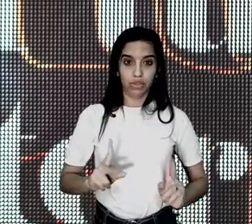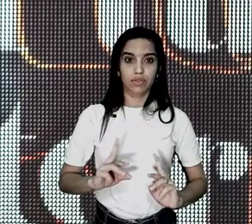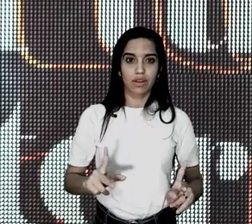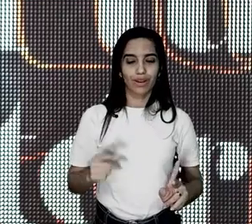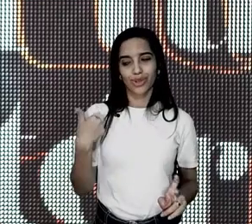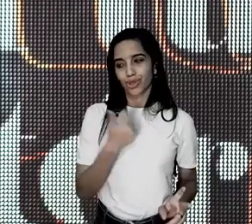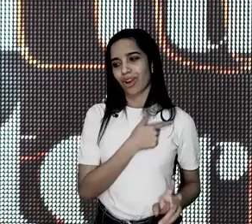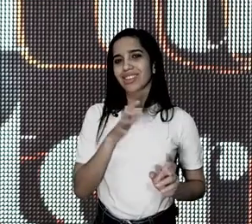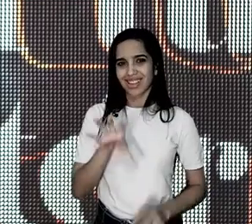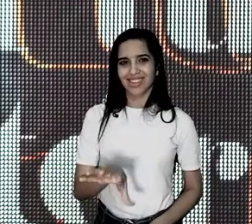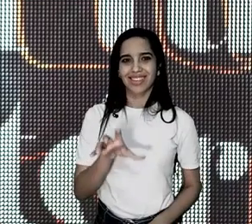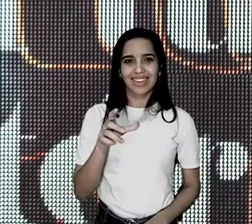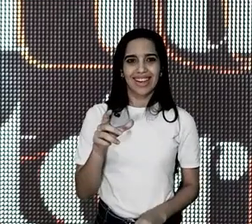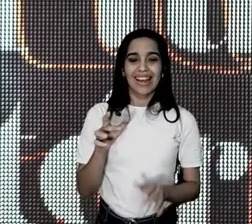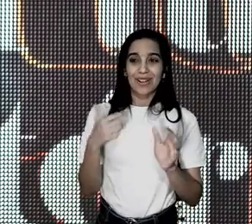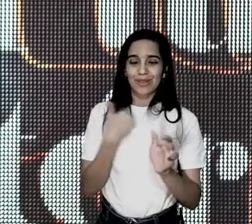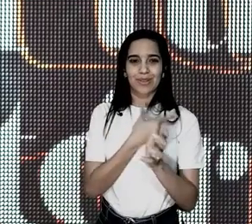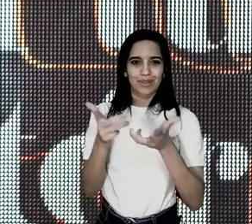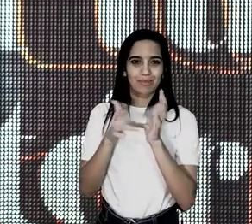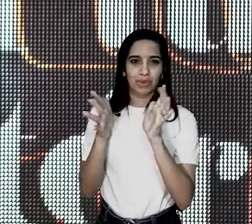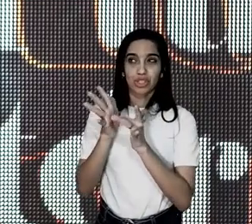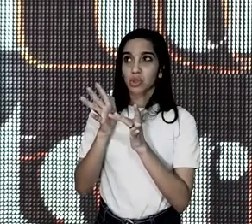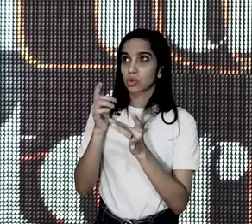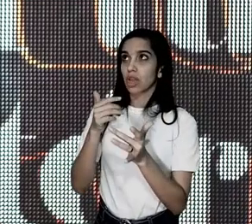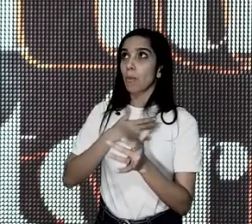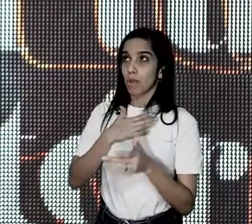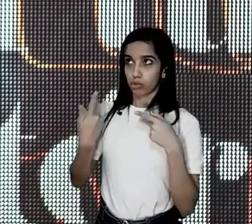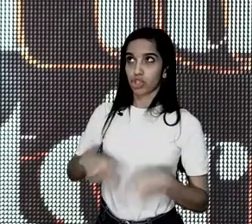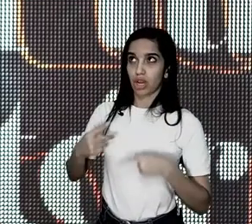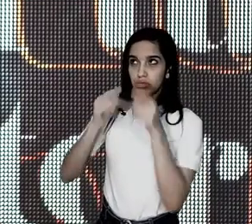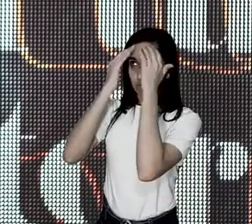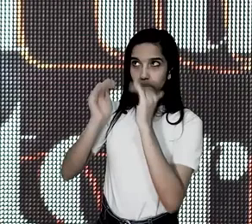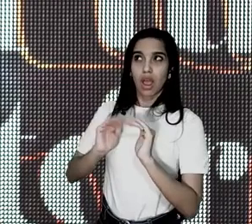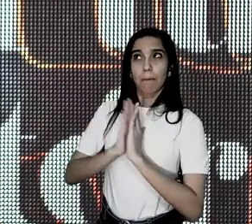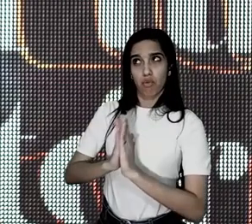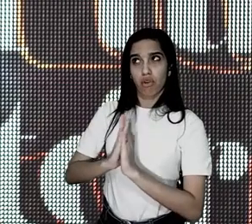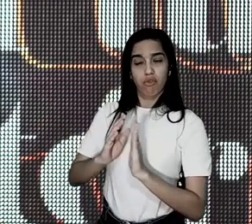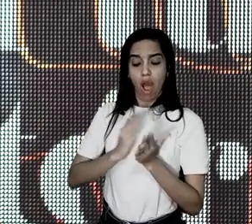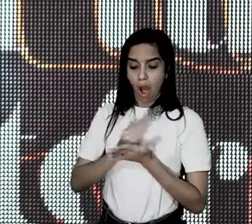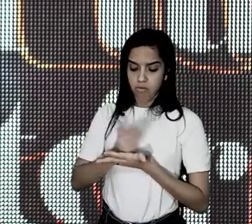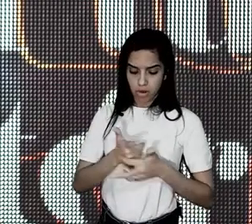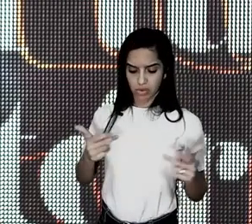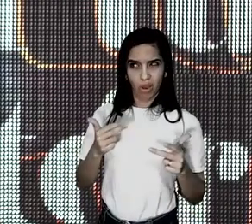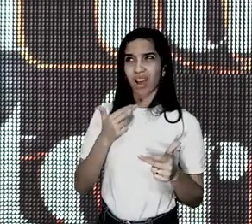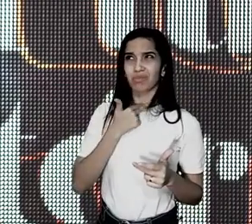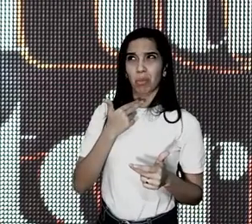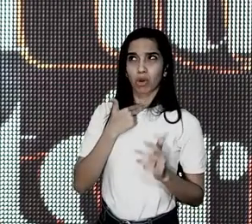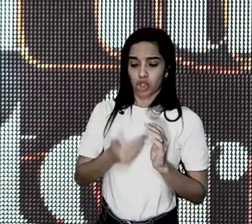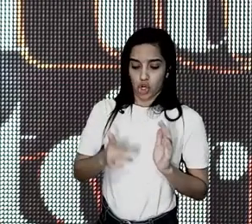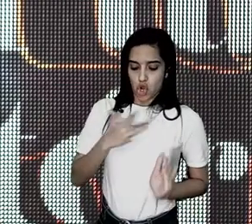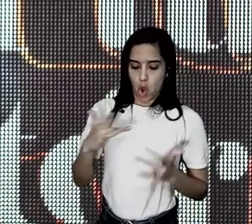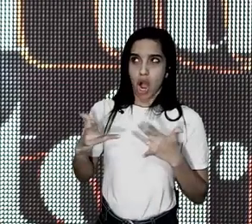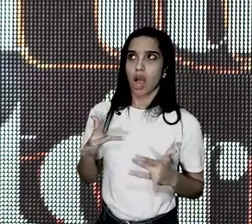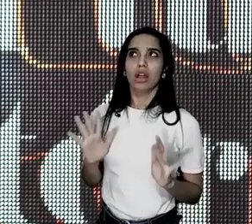é mais ou menos assim, né? A gente quer que Jesus faça do jeito que a gente espera e que não mexa, de preferência, em algumas áreas que não são cativas,